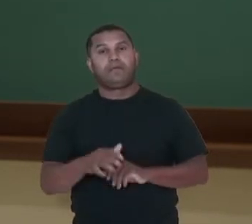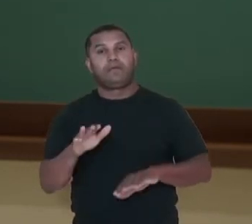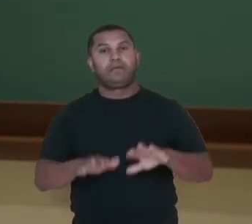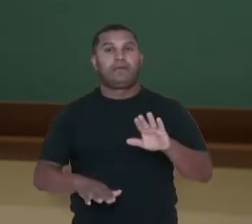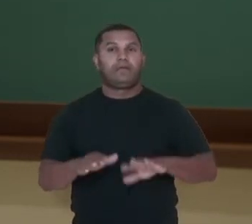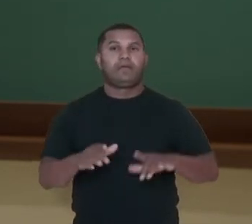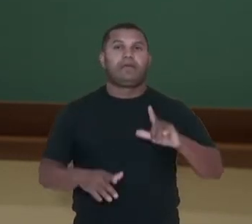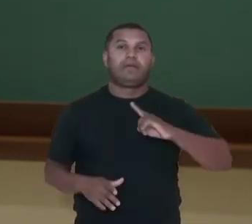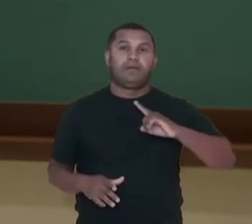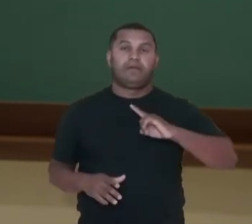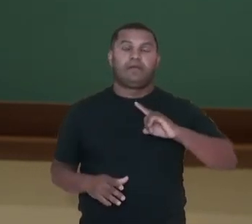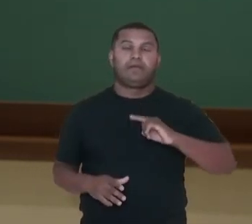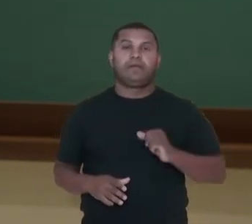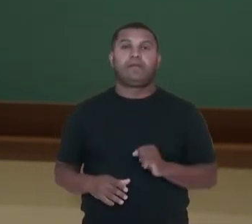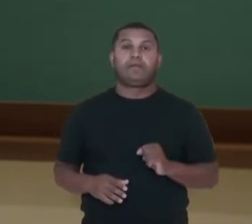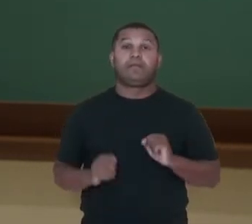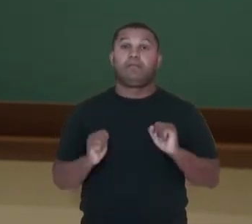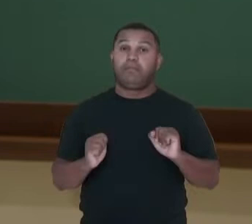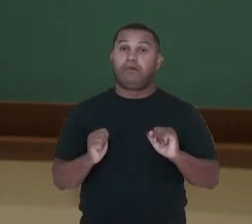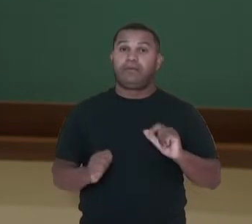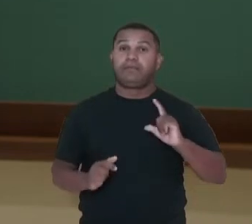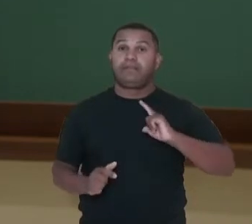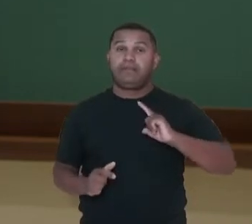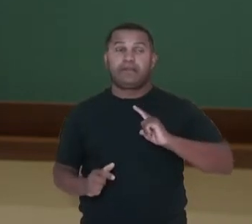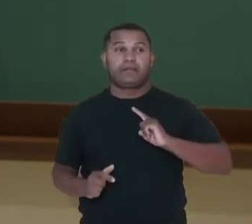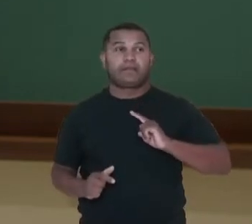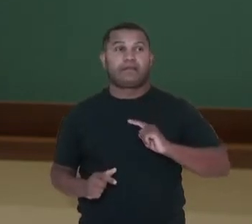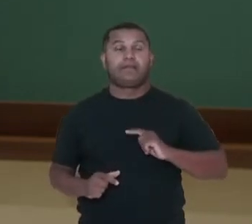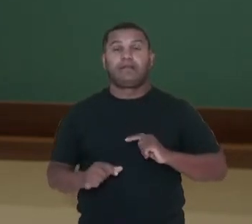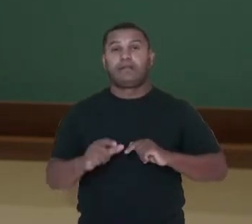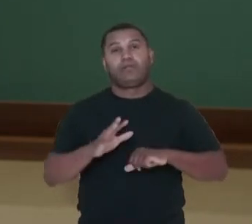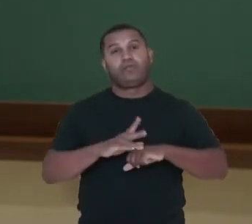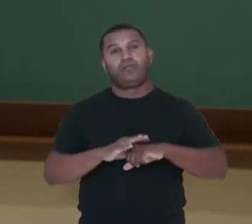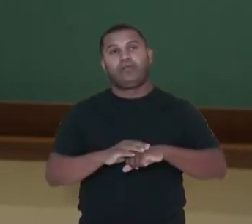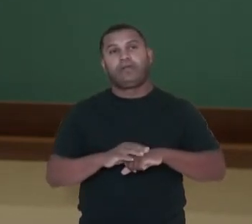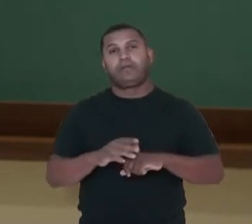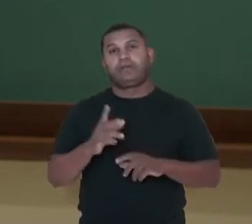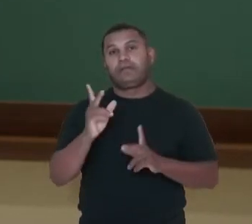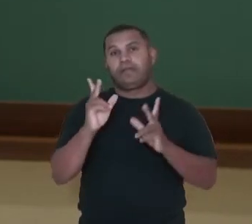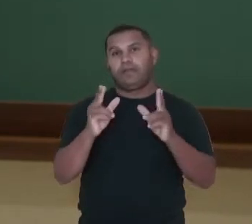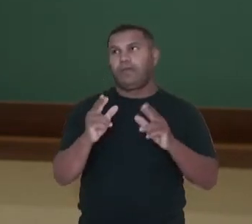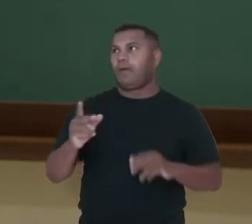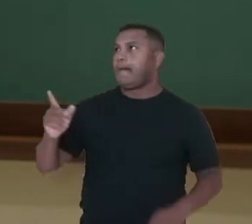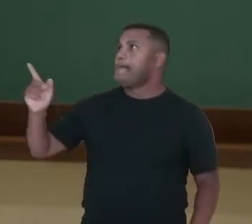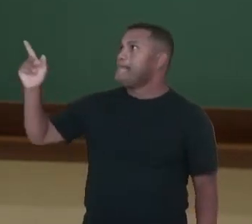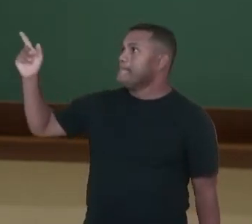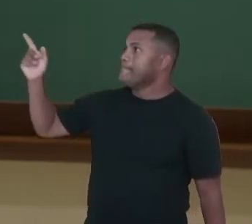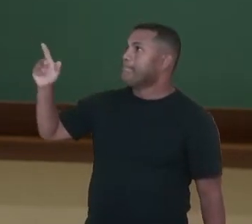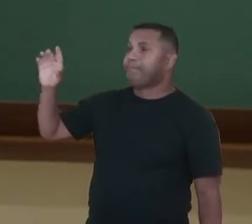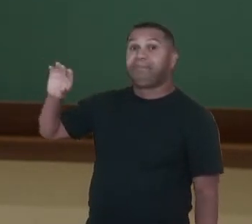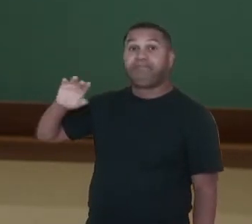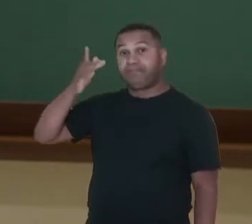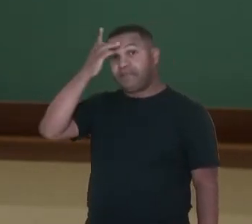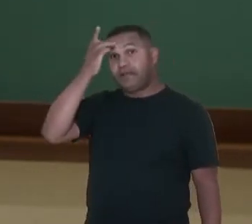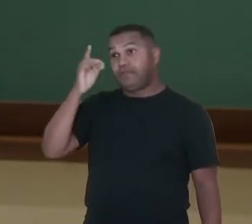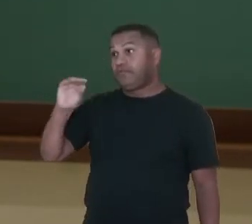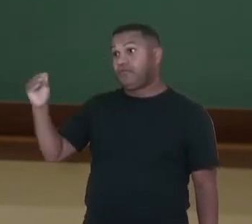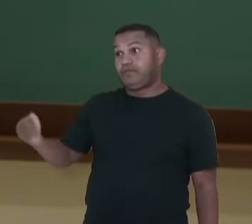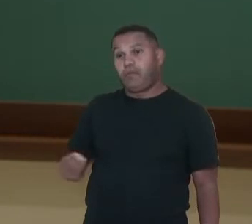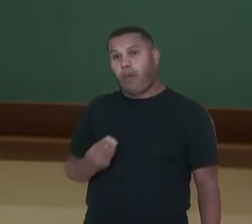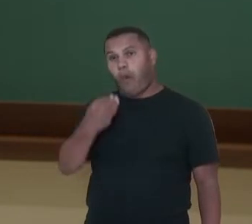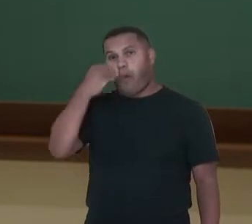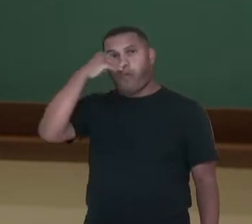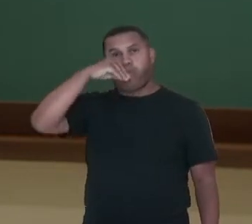carnes podem ser ali, né, portadoras destes organismos que provocam doença. Então, evitar